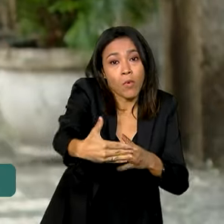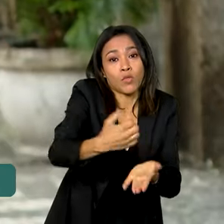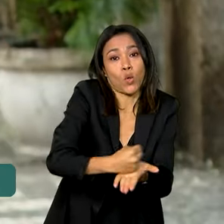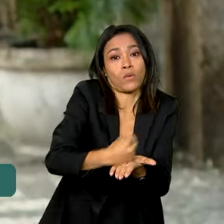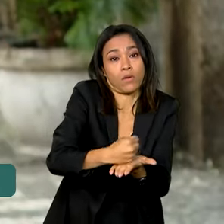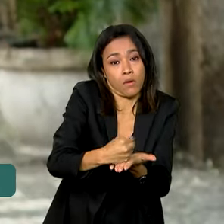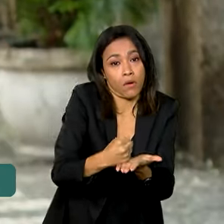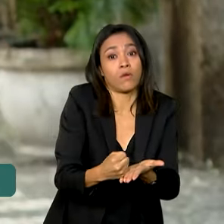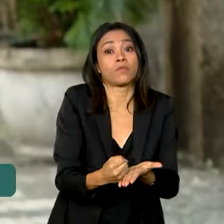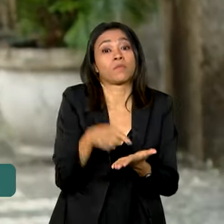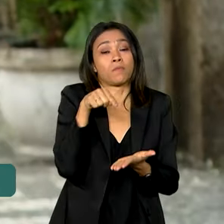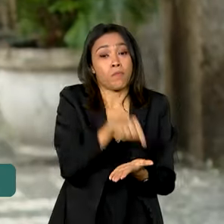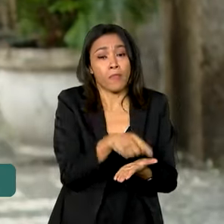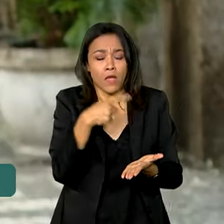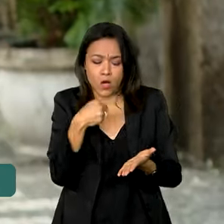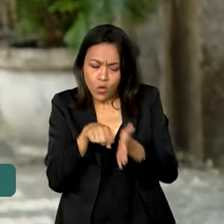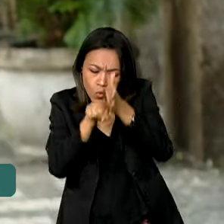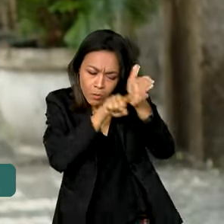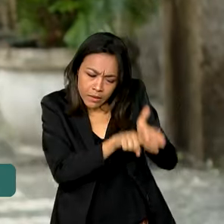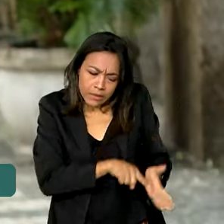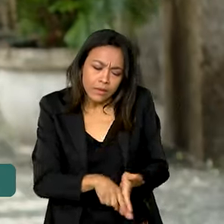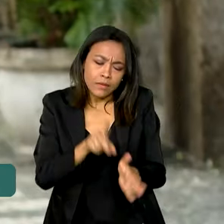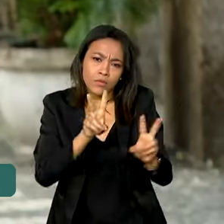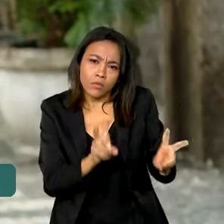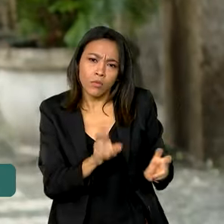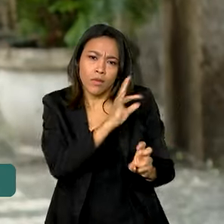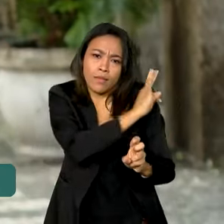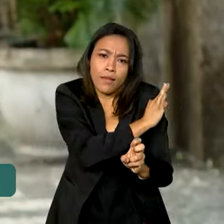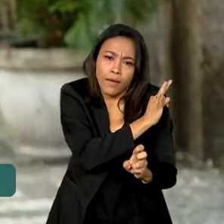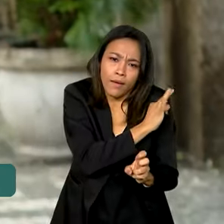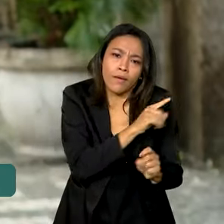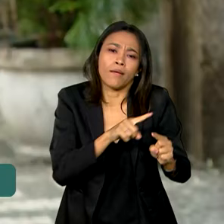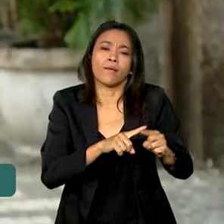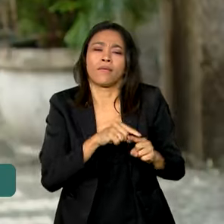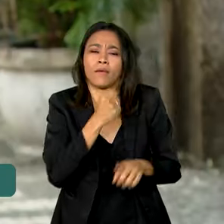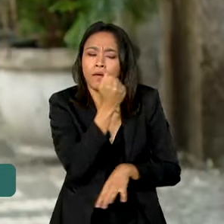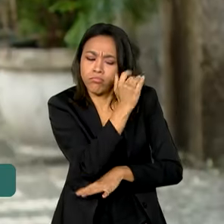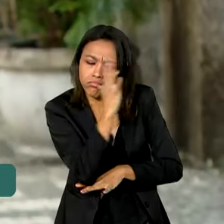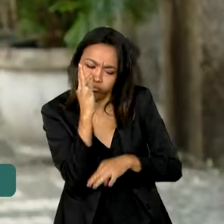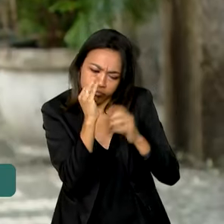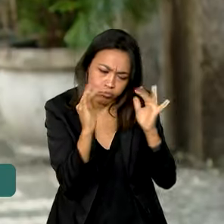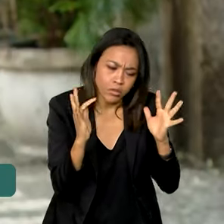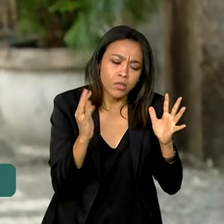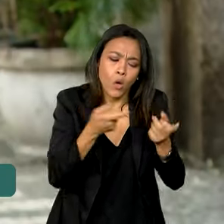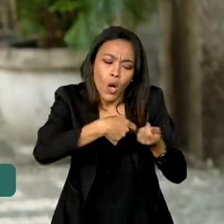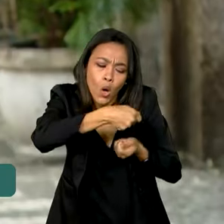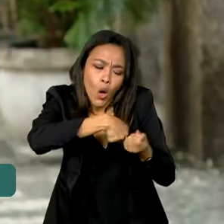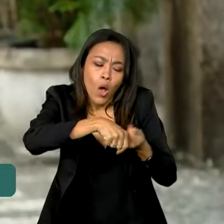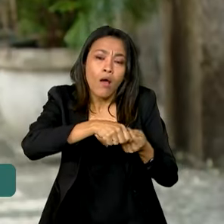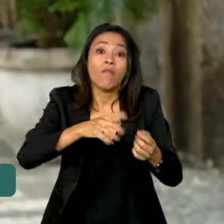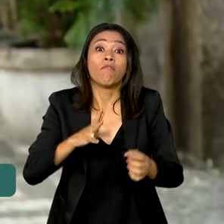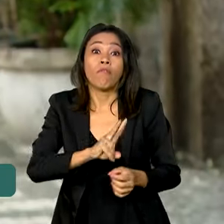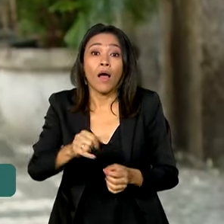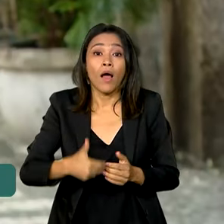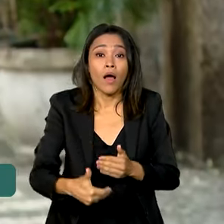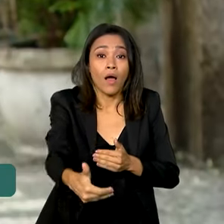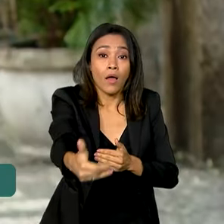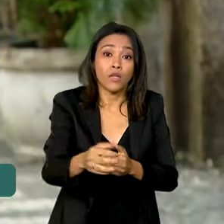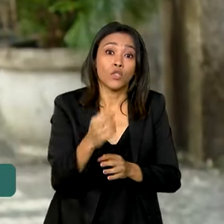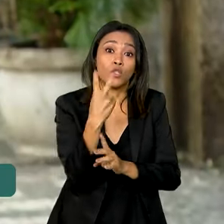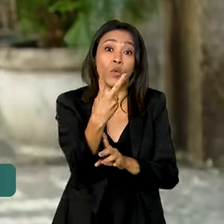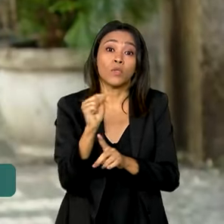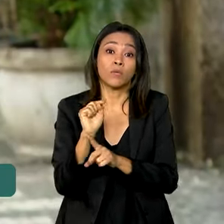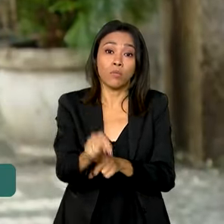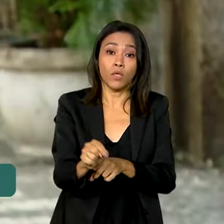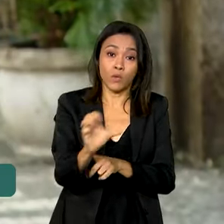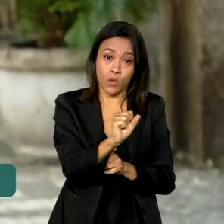de viabilidade técnica, ambiental e econômica, serão gerados cerca de 2.800